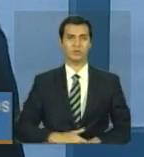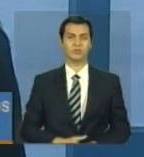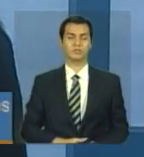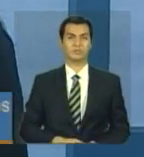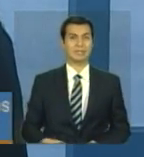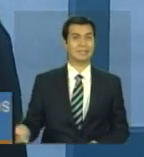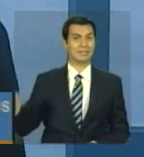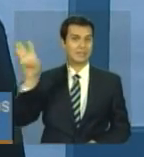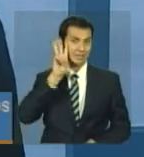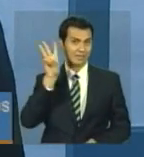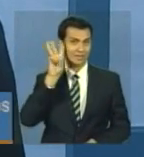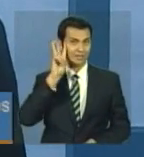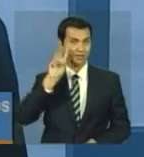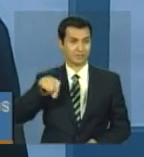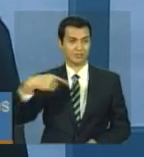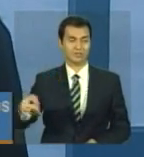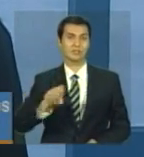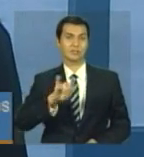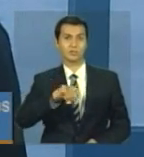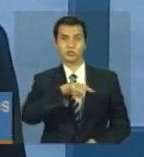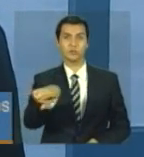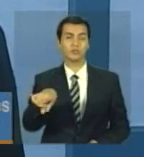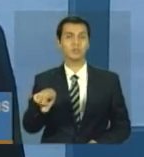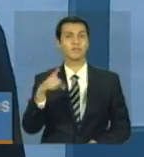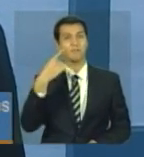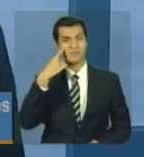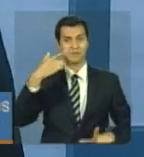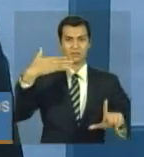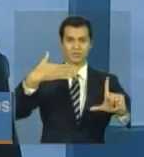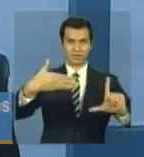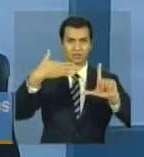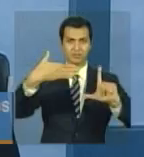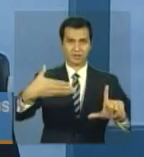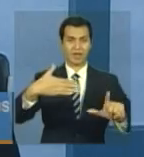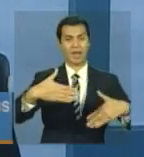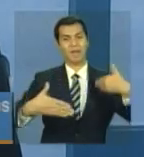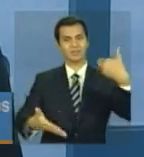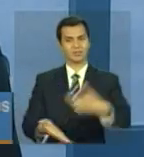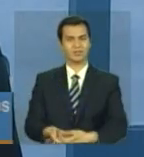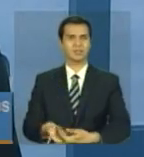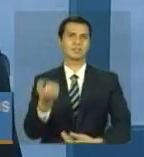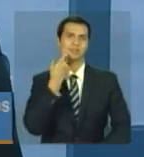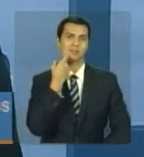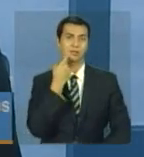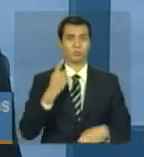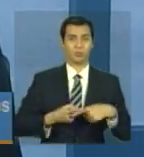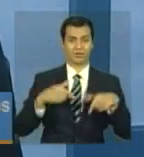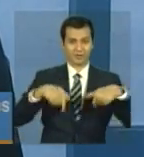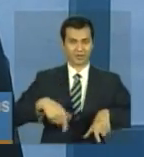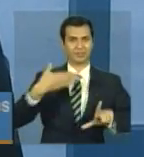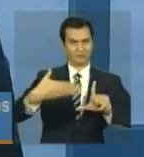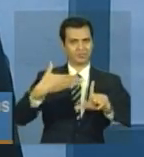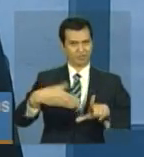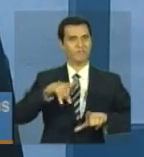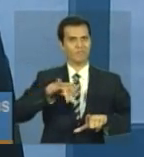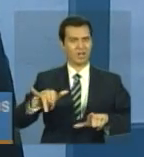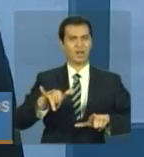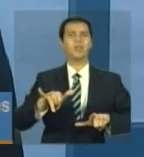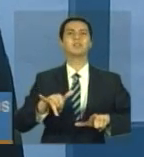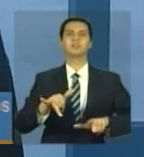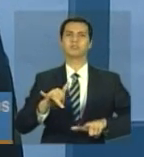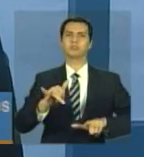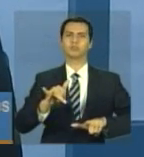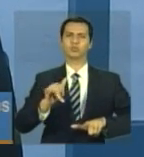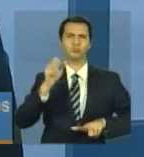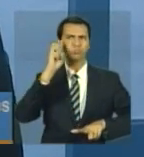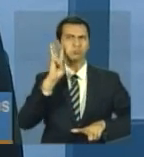de terça-feira, se você estiver assistindo a teleconferência até sexta-feira, porque ela vai ser reprisada, vale lembrar, então,